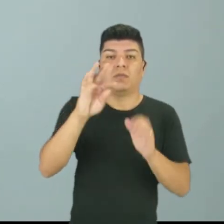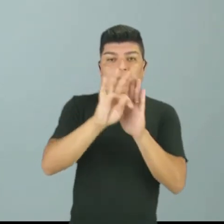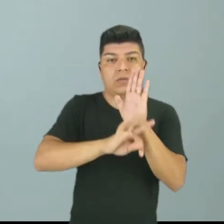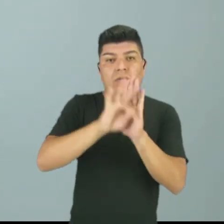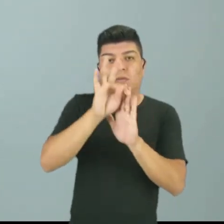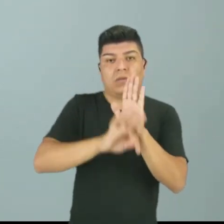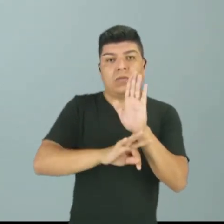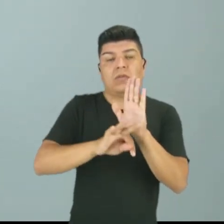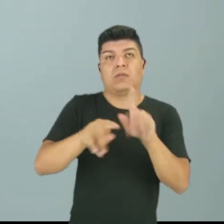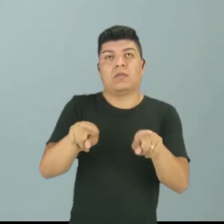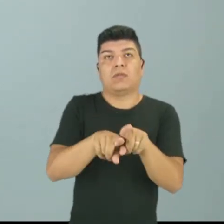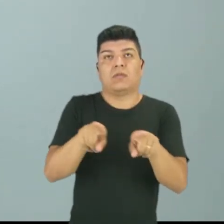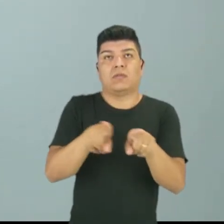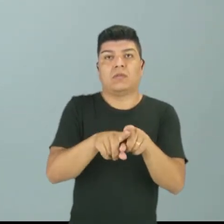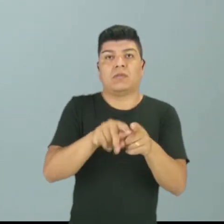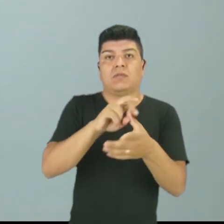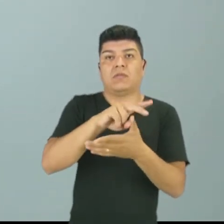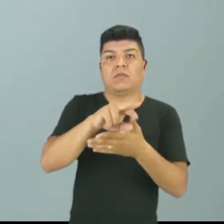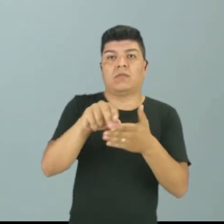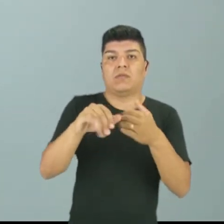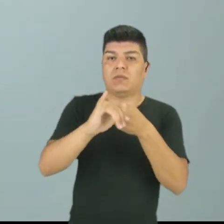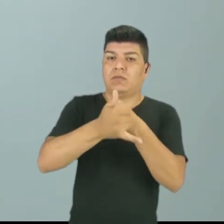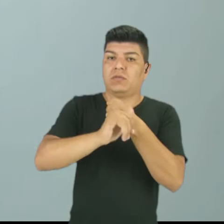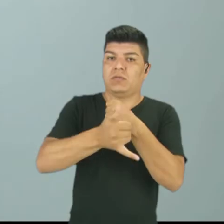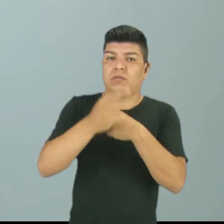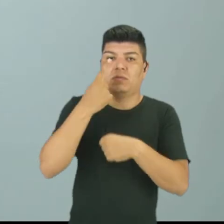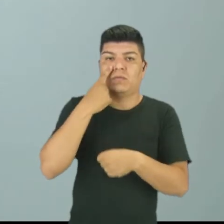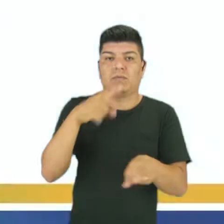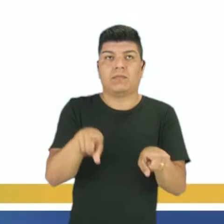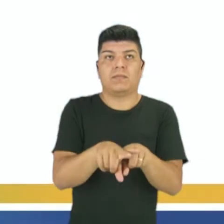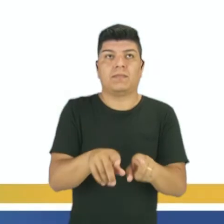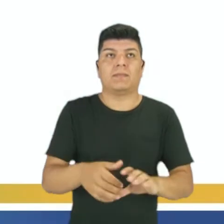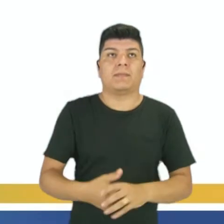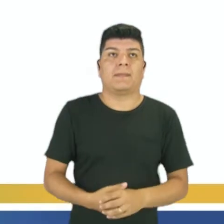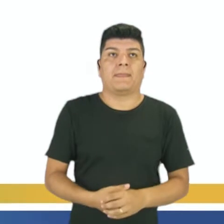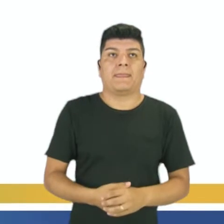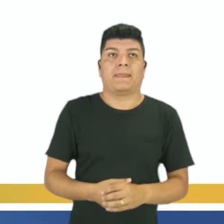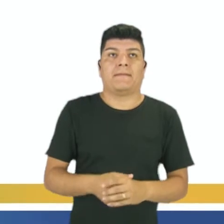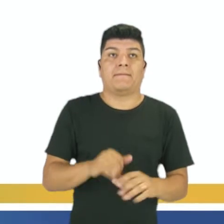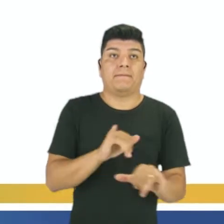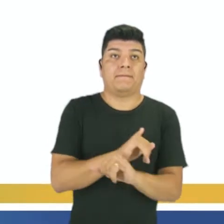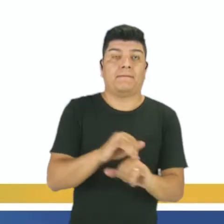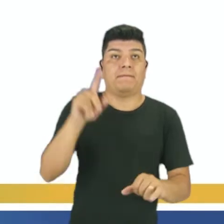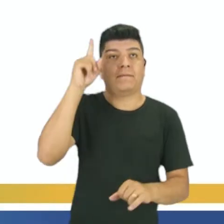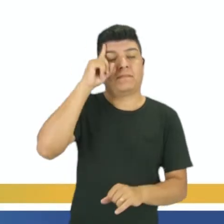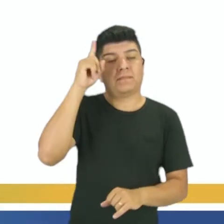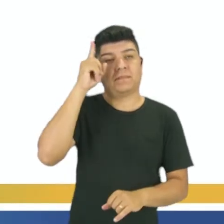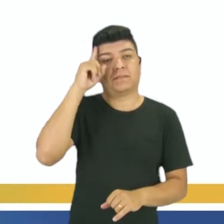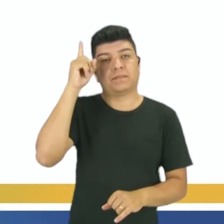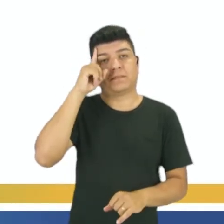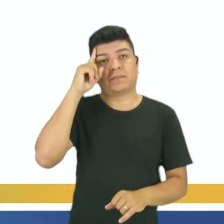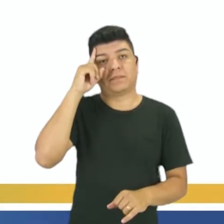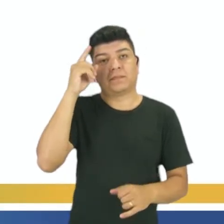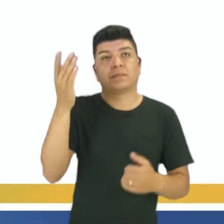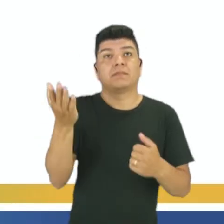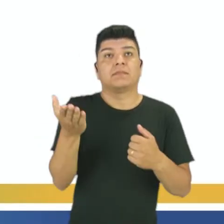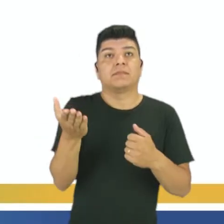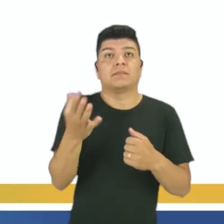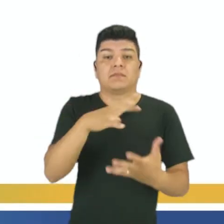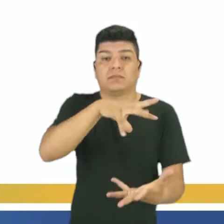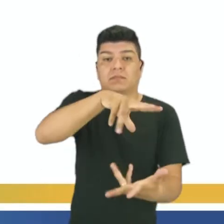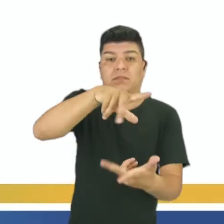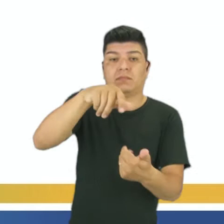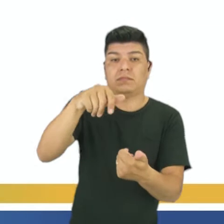textos e, sobretudo, aos tipos de crônica que a gente vai ver já já? A vinculação ao cotidiano, pela visão de mundo